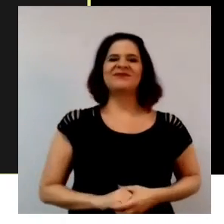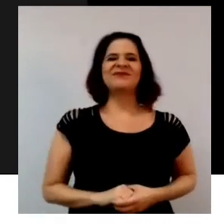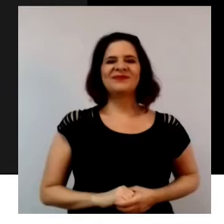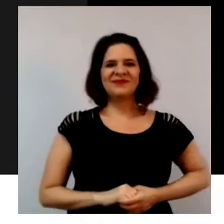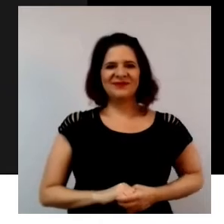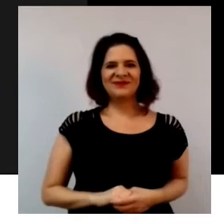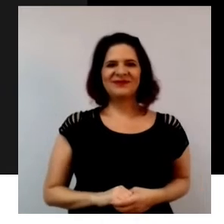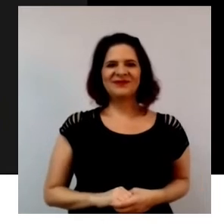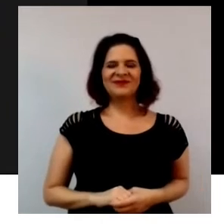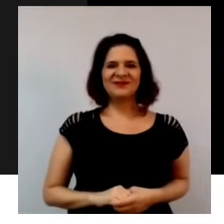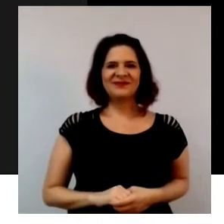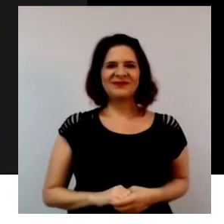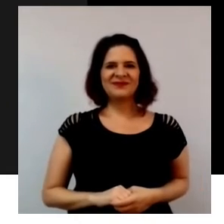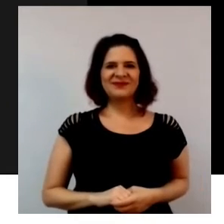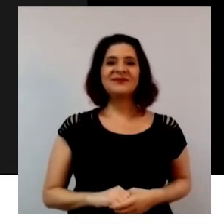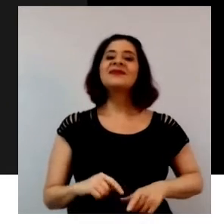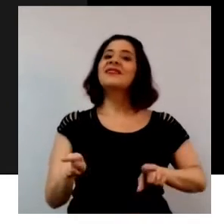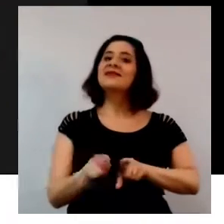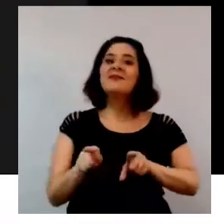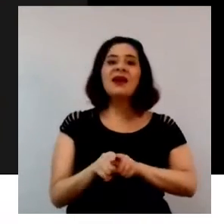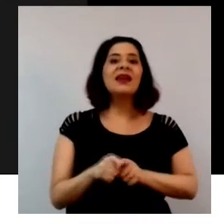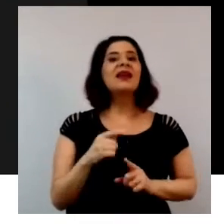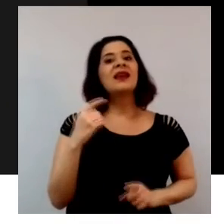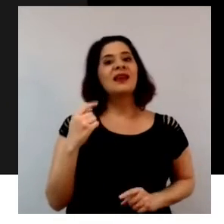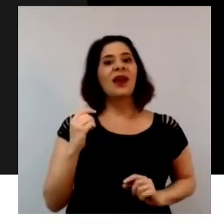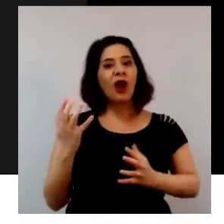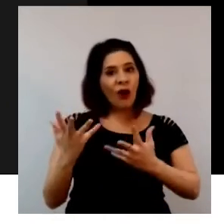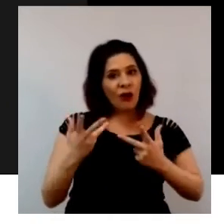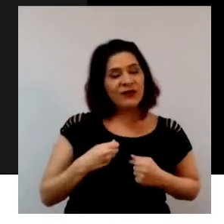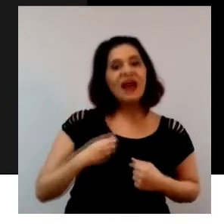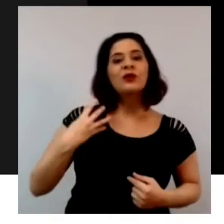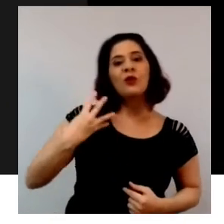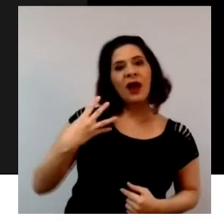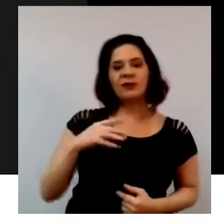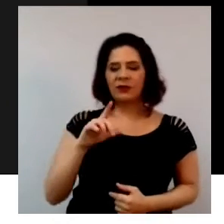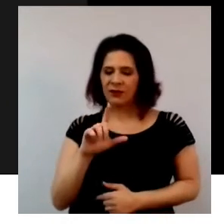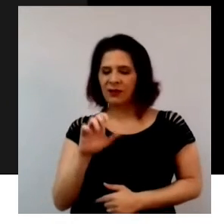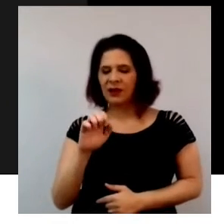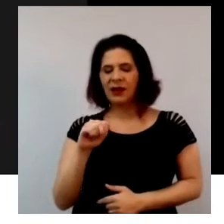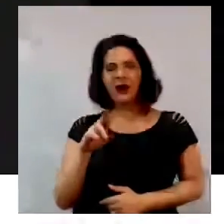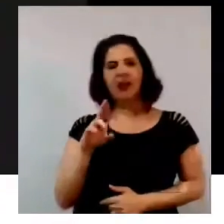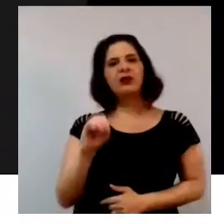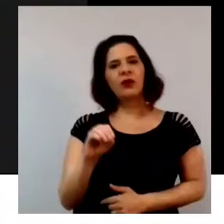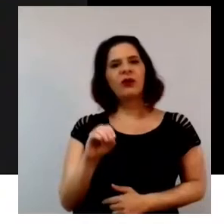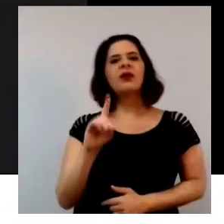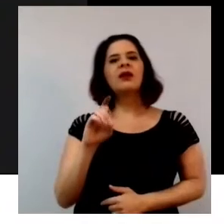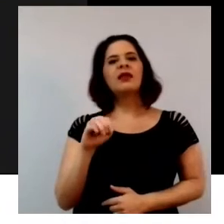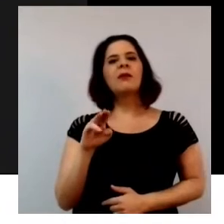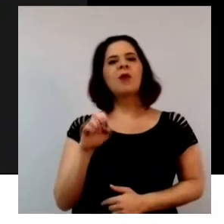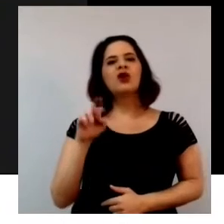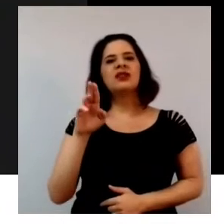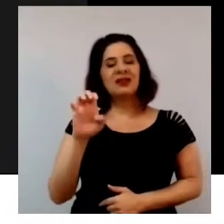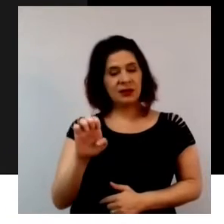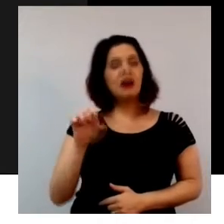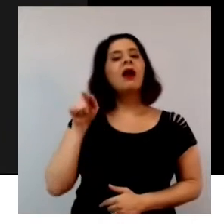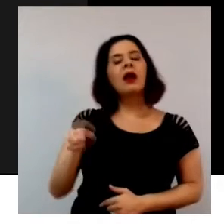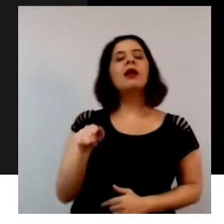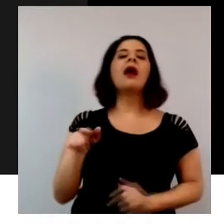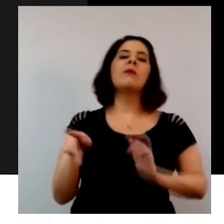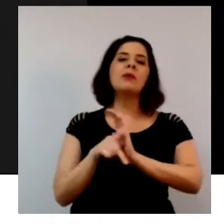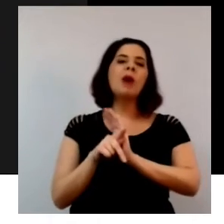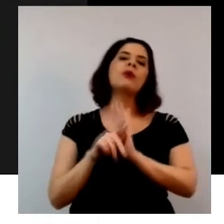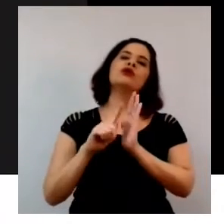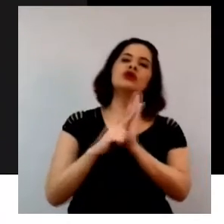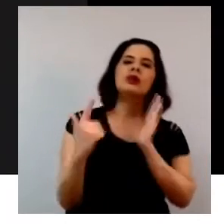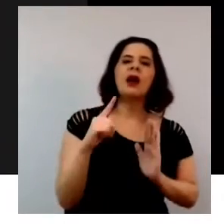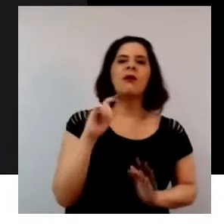E nosso quarto convidado é o Leandro Demori, editor executivo do The Intercept Brasil. Leandro é jornalista e escritor brasileiro